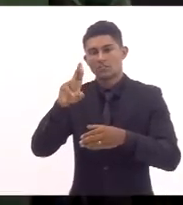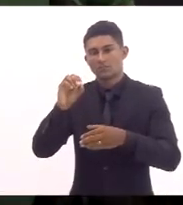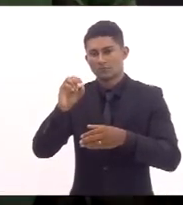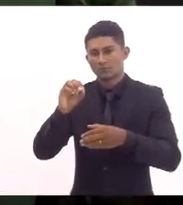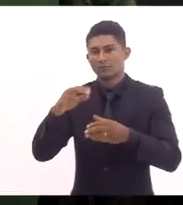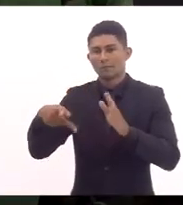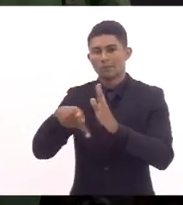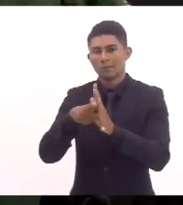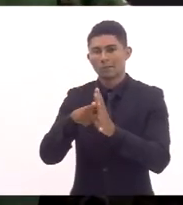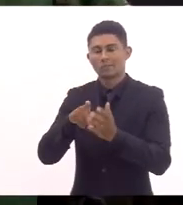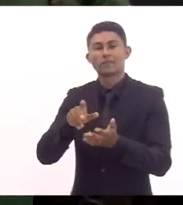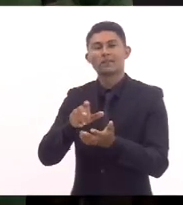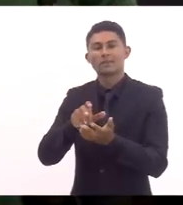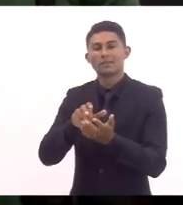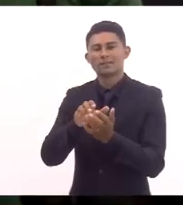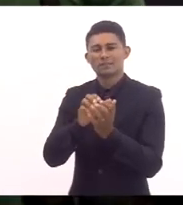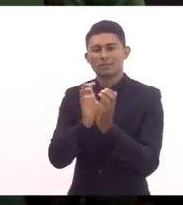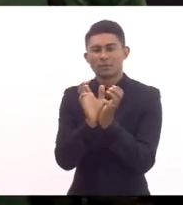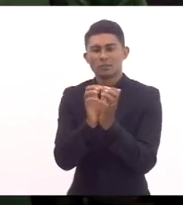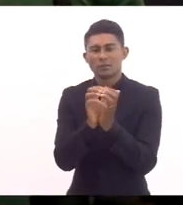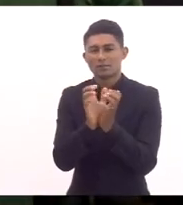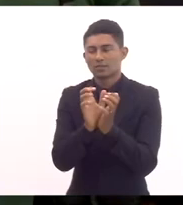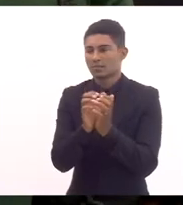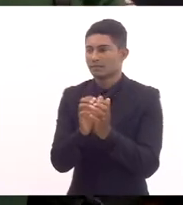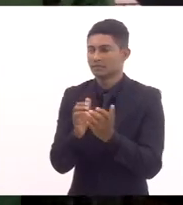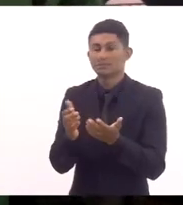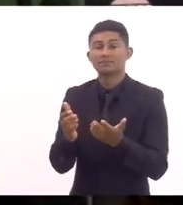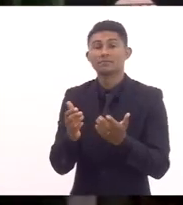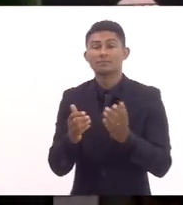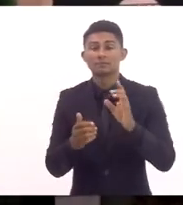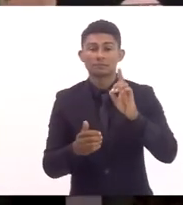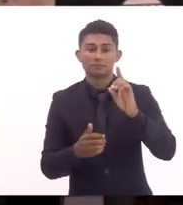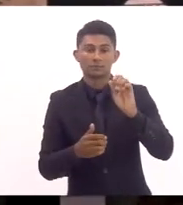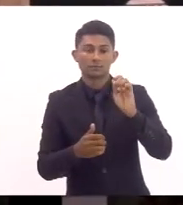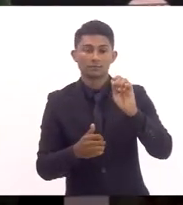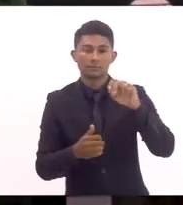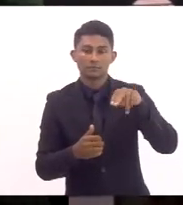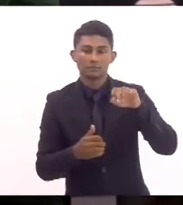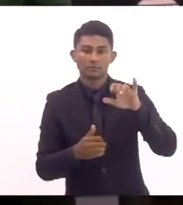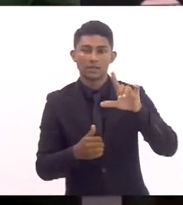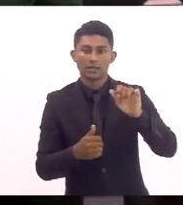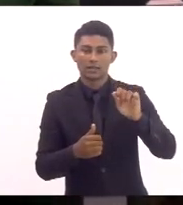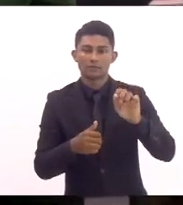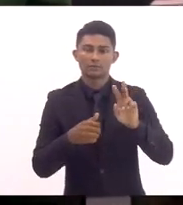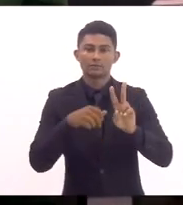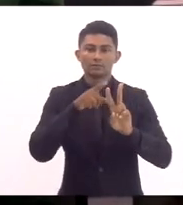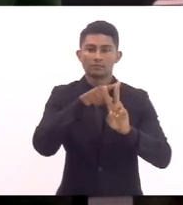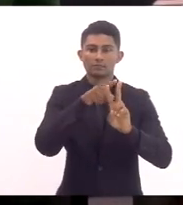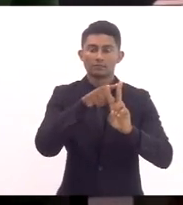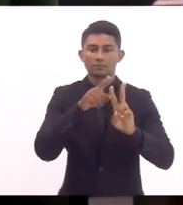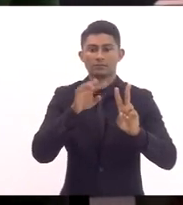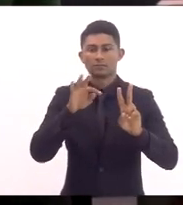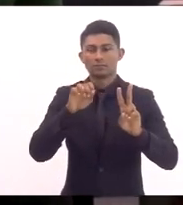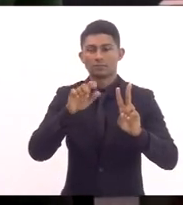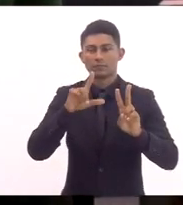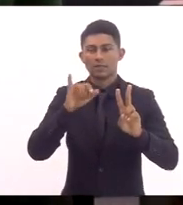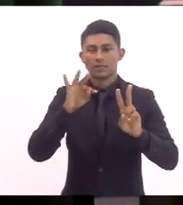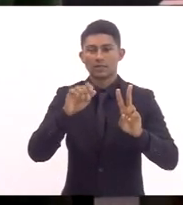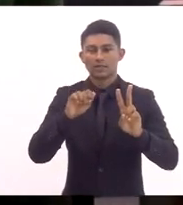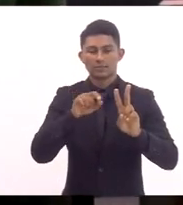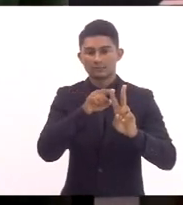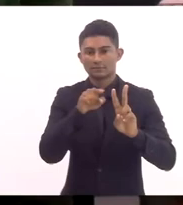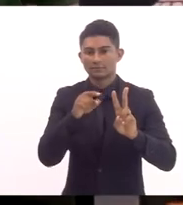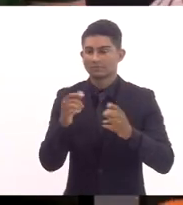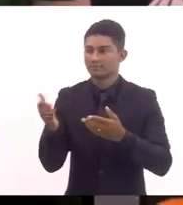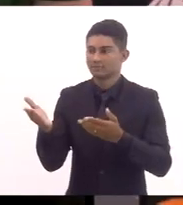Daniela Lima e Talita Miranda é muito bem esse nome já começa a ser alternativo e muito